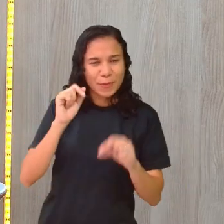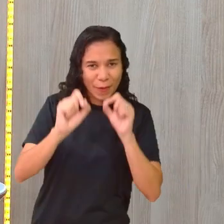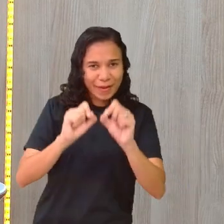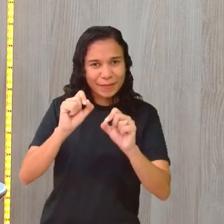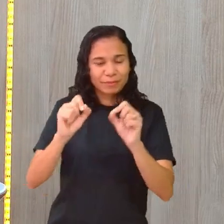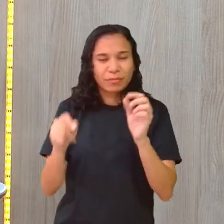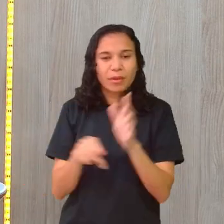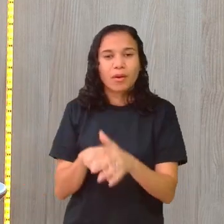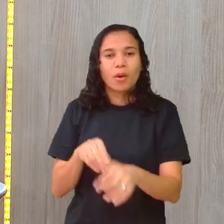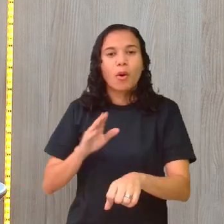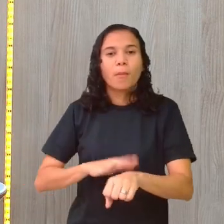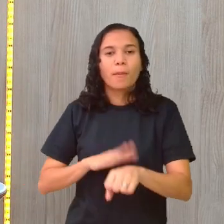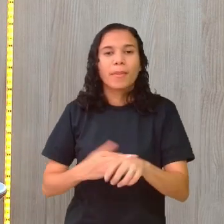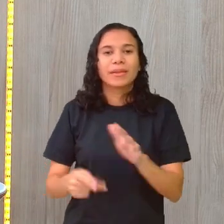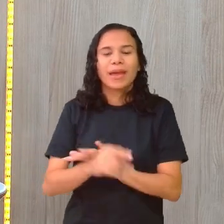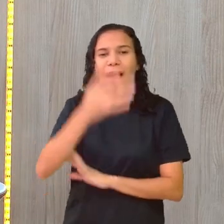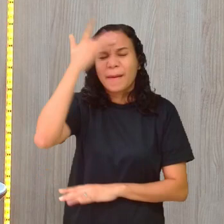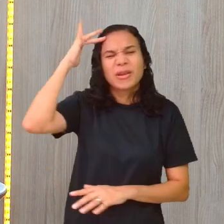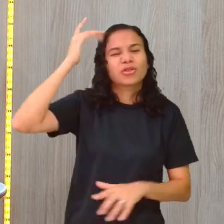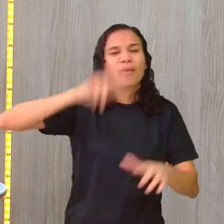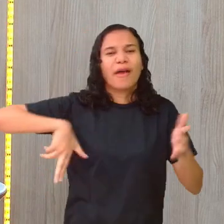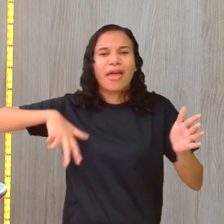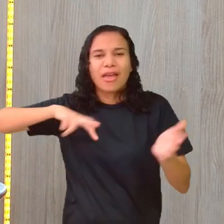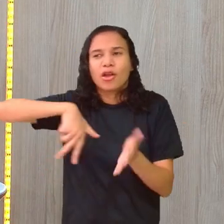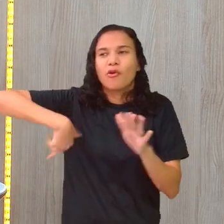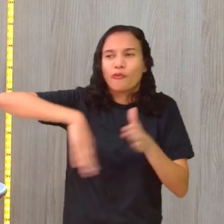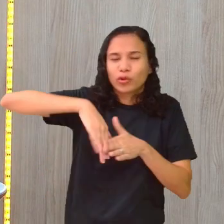que em algum momento você vai levar uma canelada, não é?